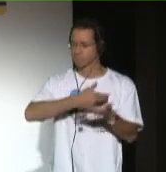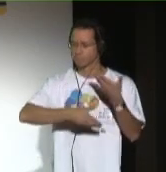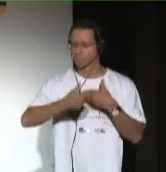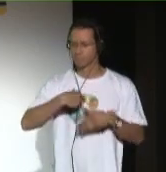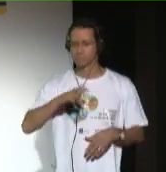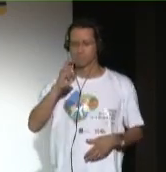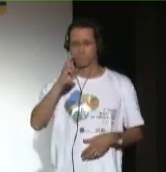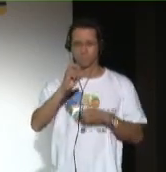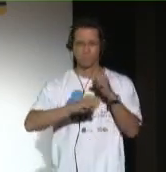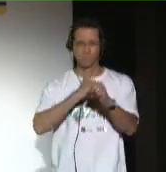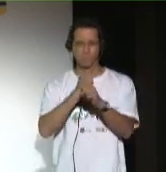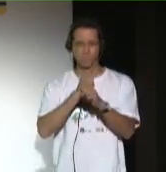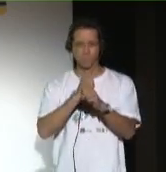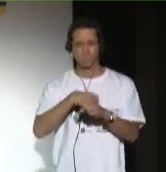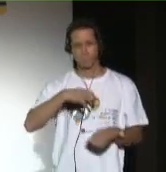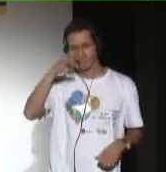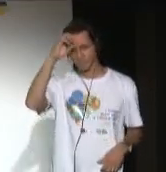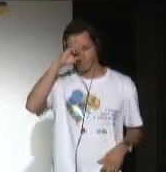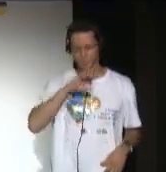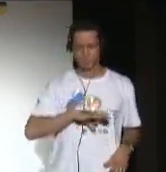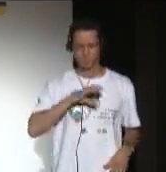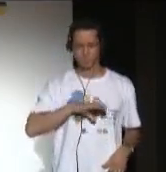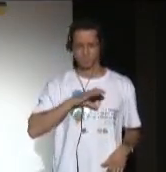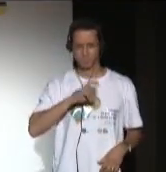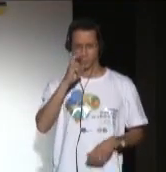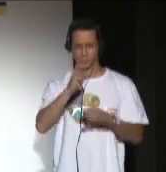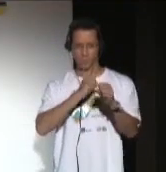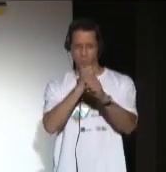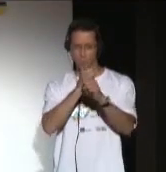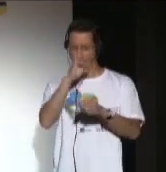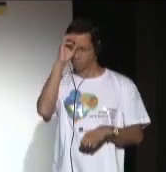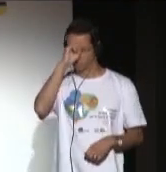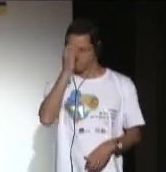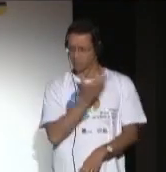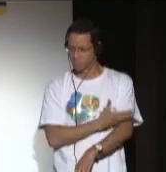anos para aprender a falar amabilidade em português.